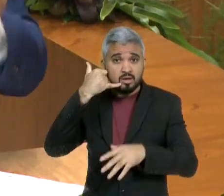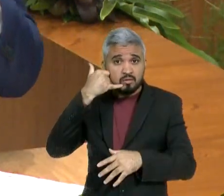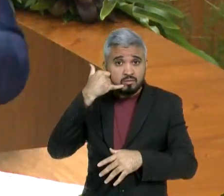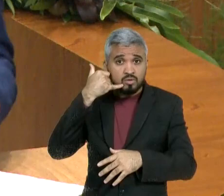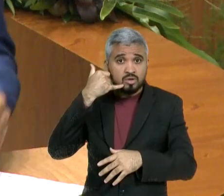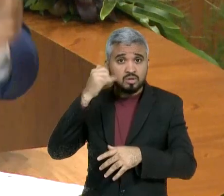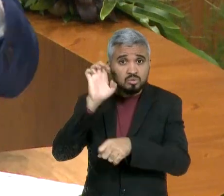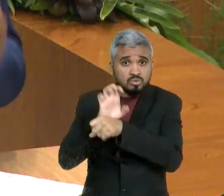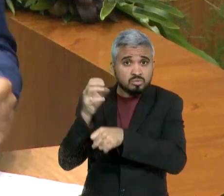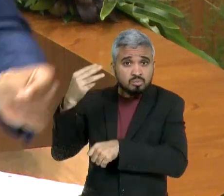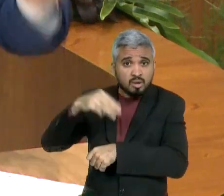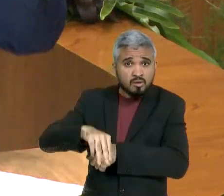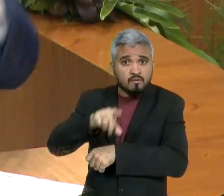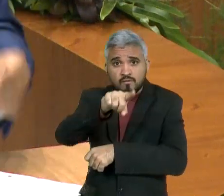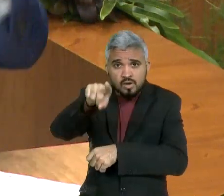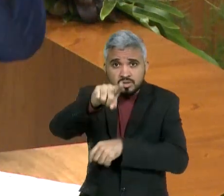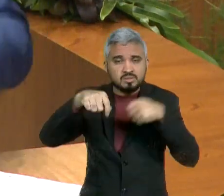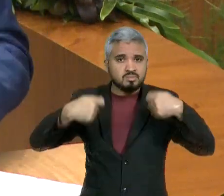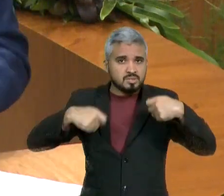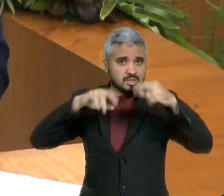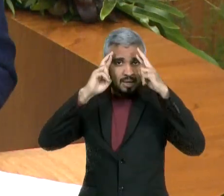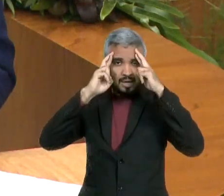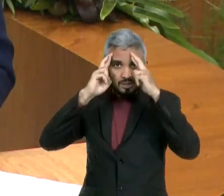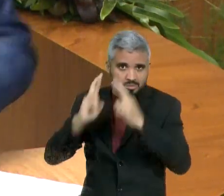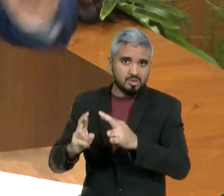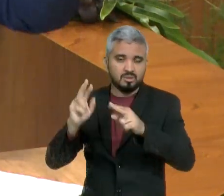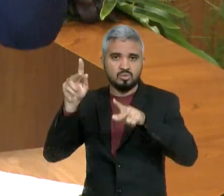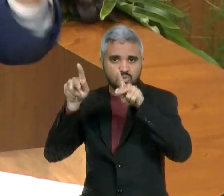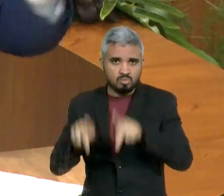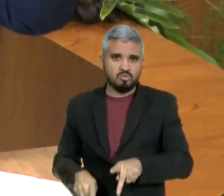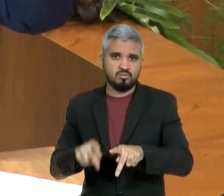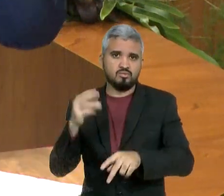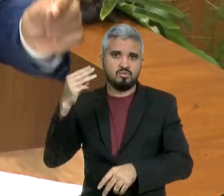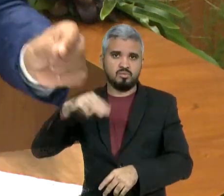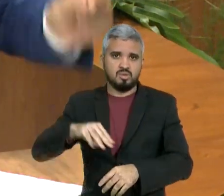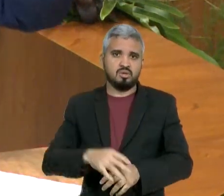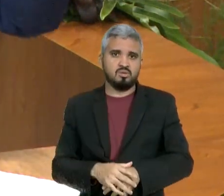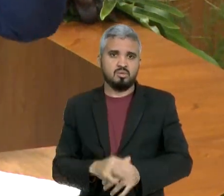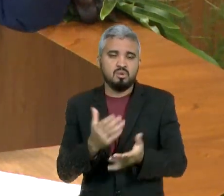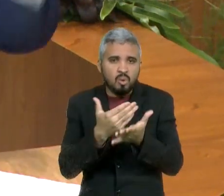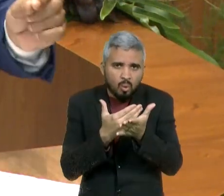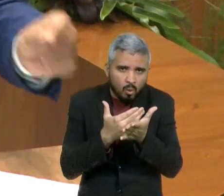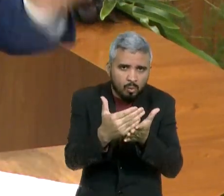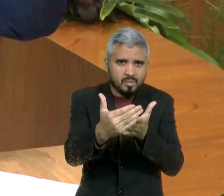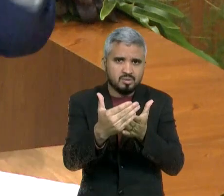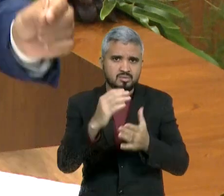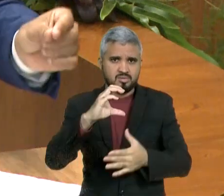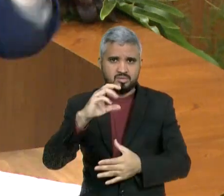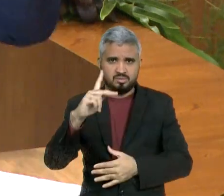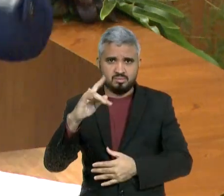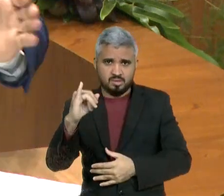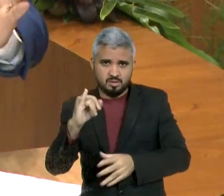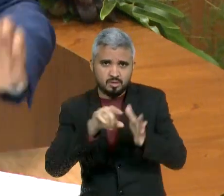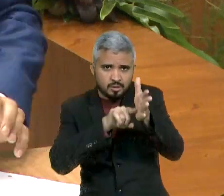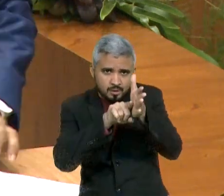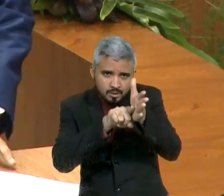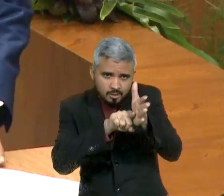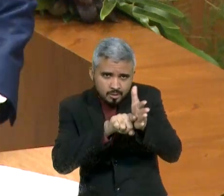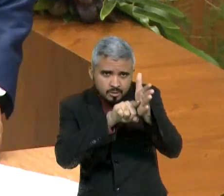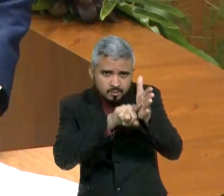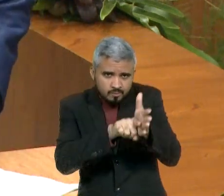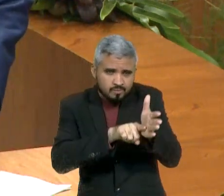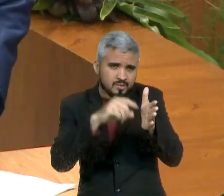população. Empresas de telefonia, respeitem a população. Instalaremos a CPI para investigar e apresentar